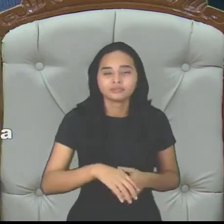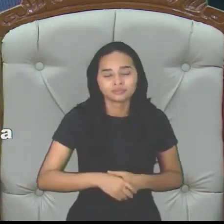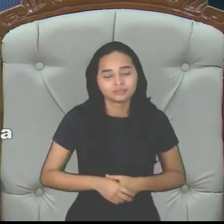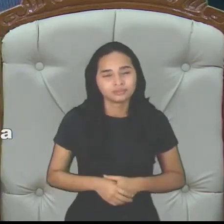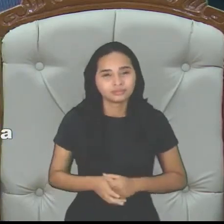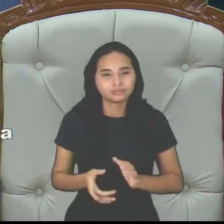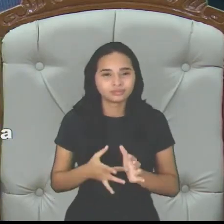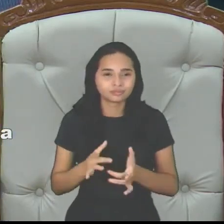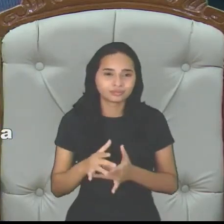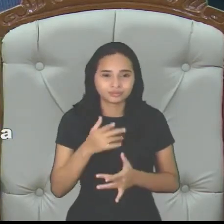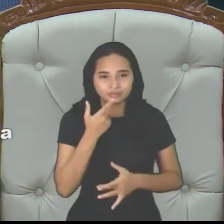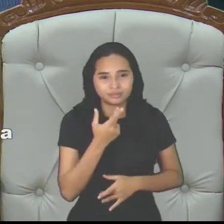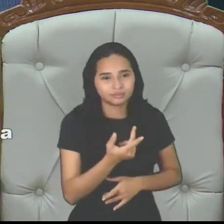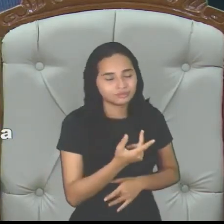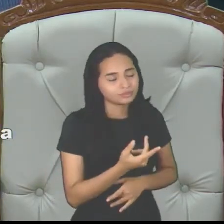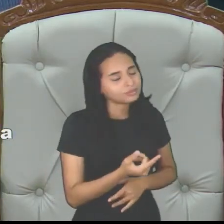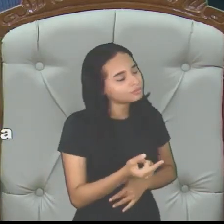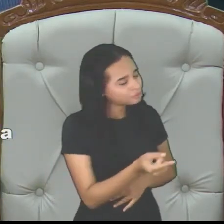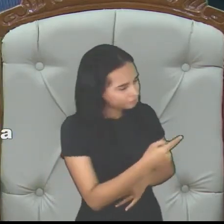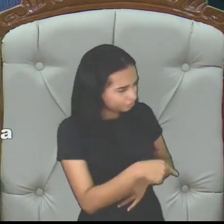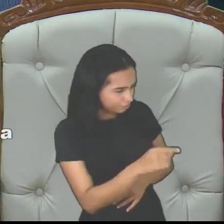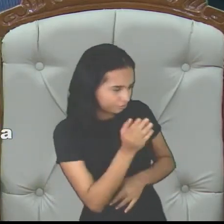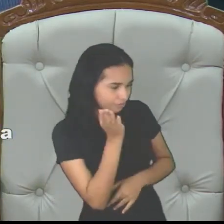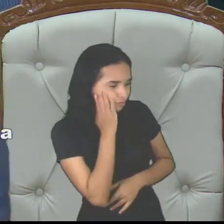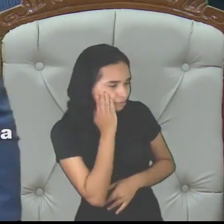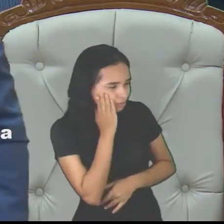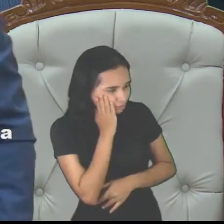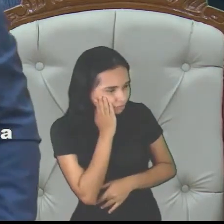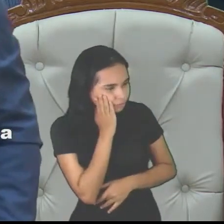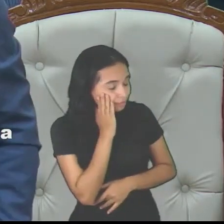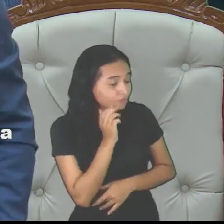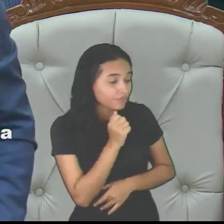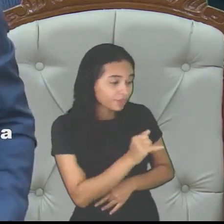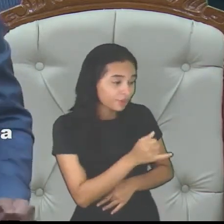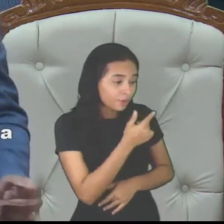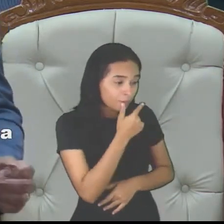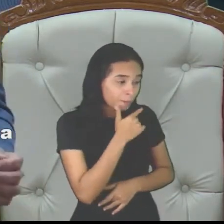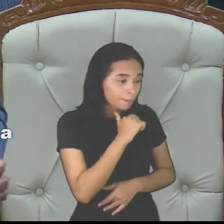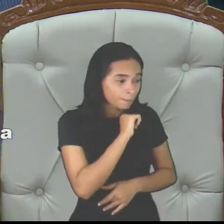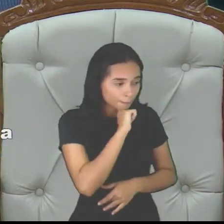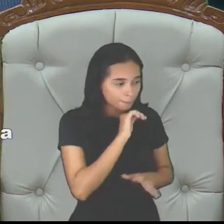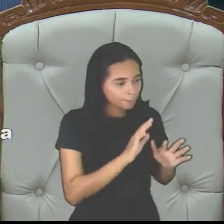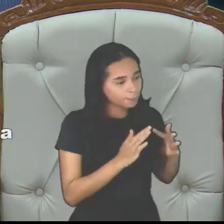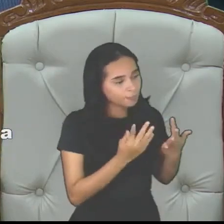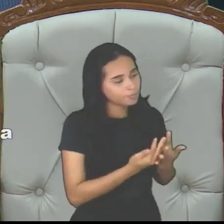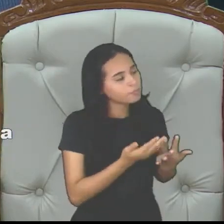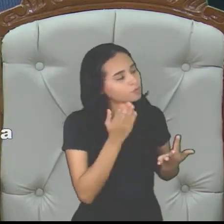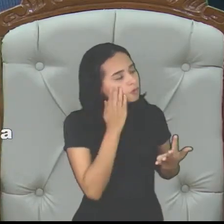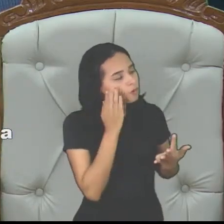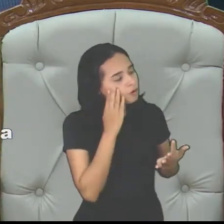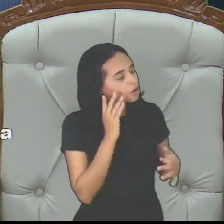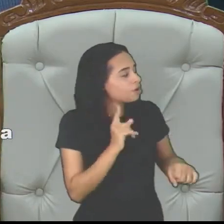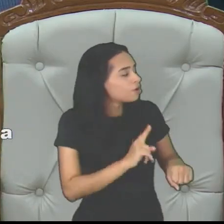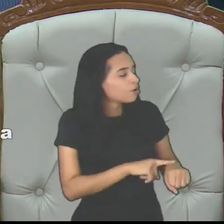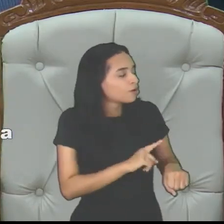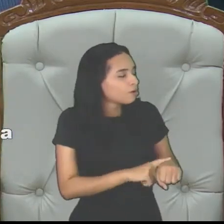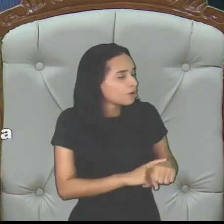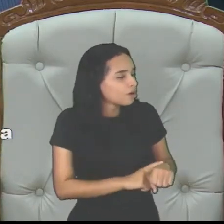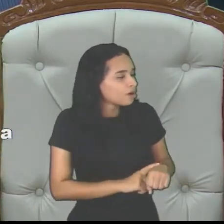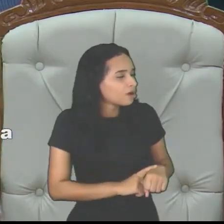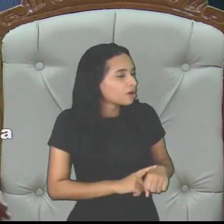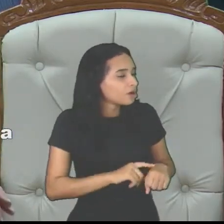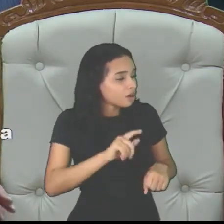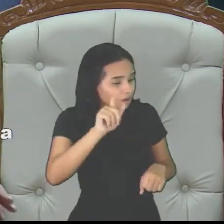Jesus falando: sabei, pois, isto, se o pai de família soubesse a que hora havia de